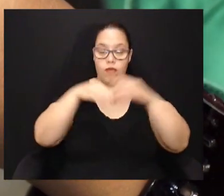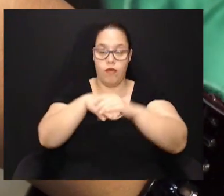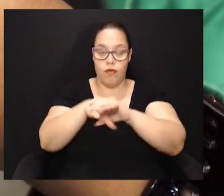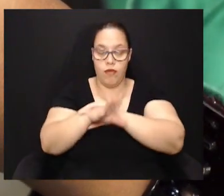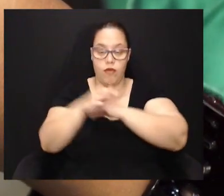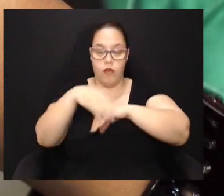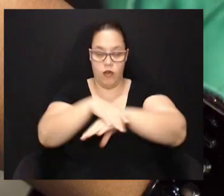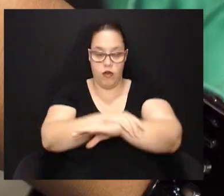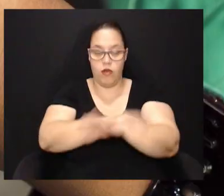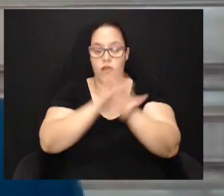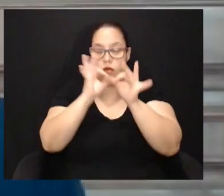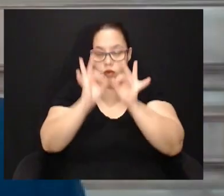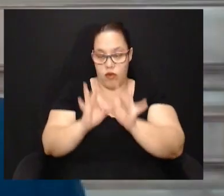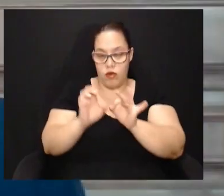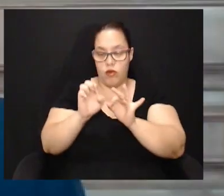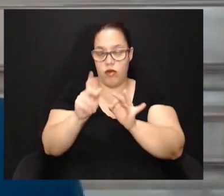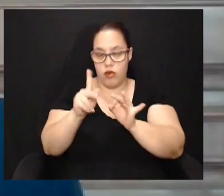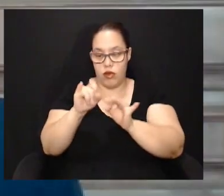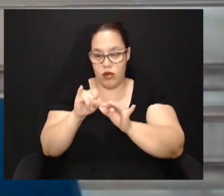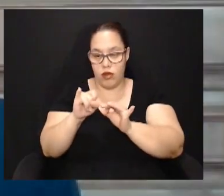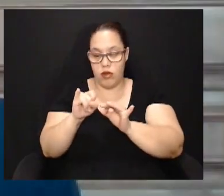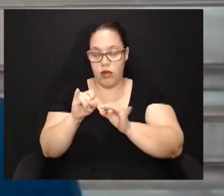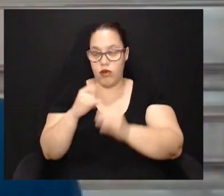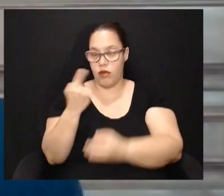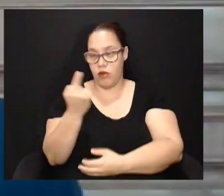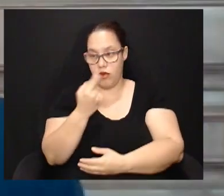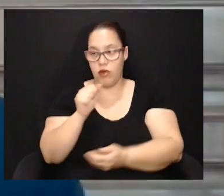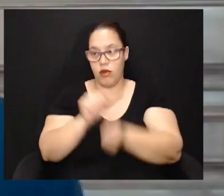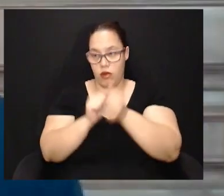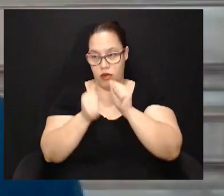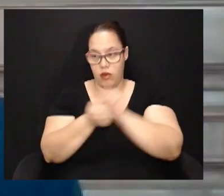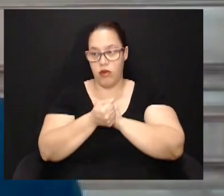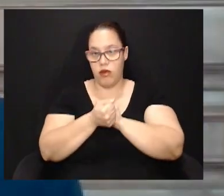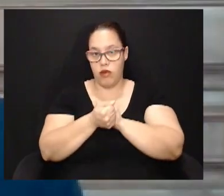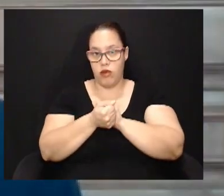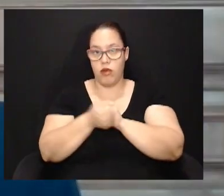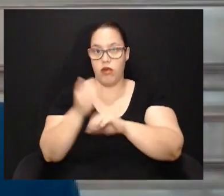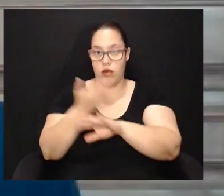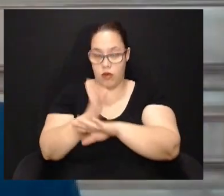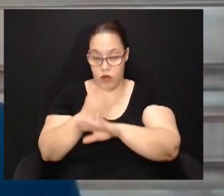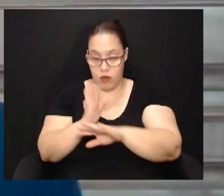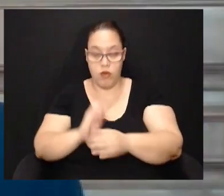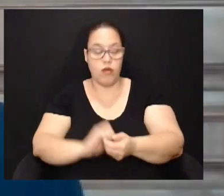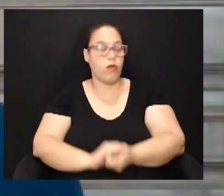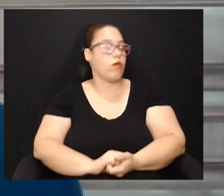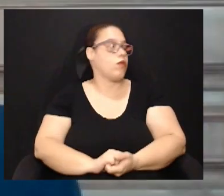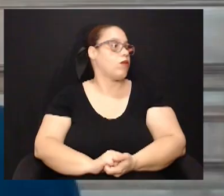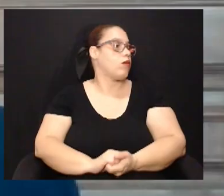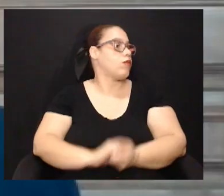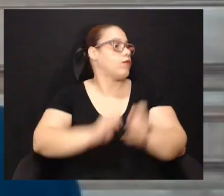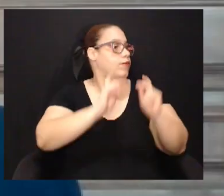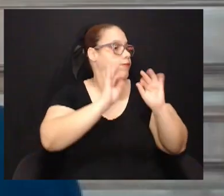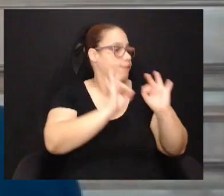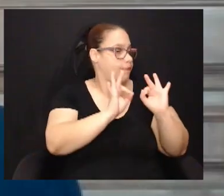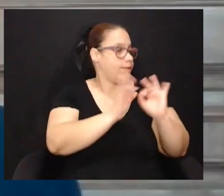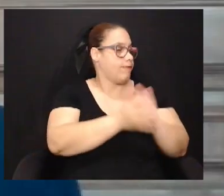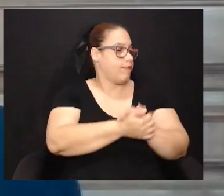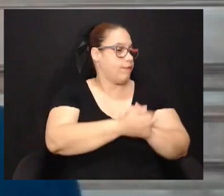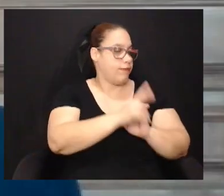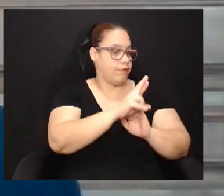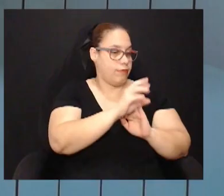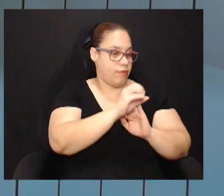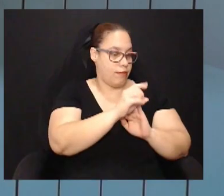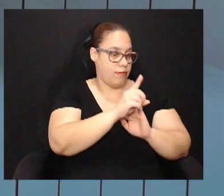profissional tente se proteger com os EPI, equipamentos de proteção individual, adequados para o tipo da prática.